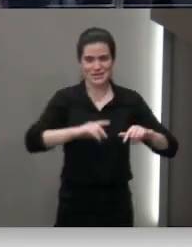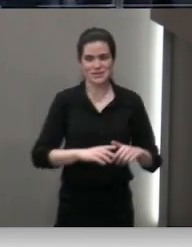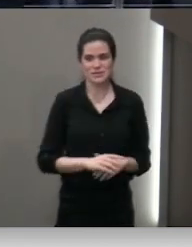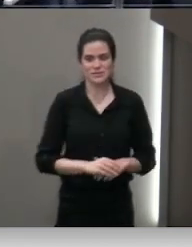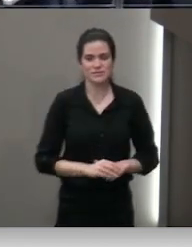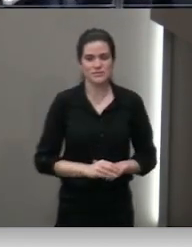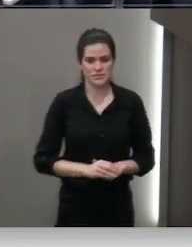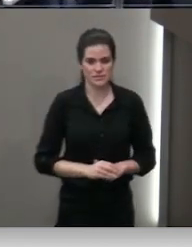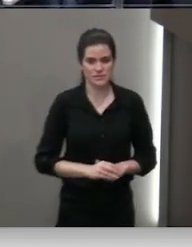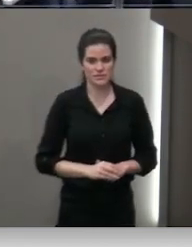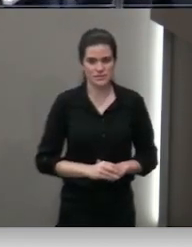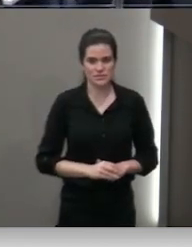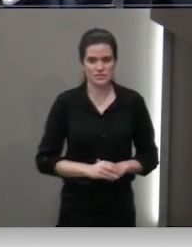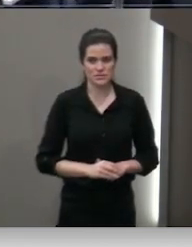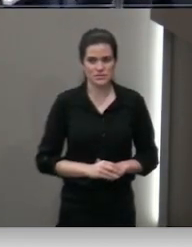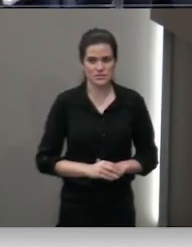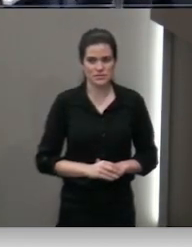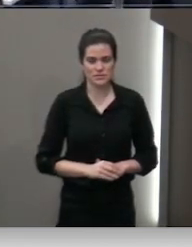demais vereadores que